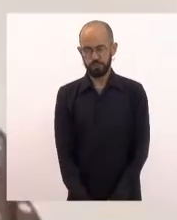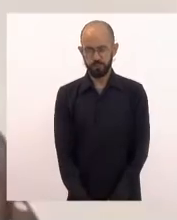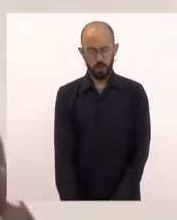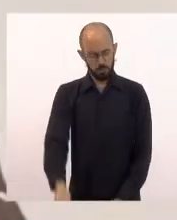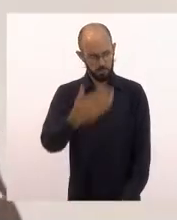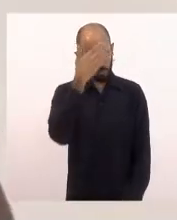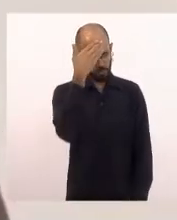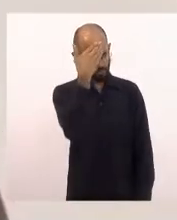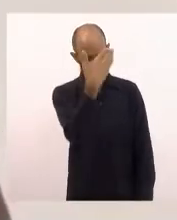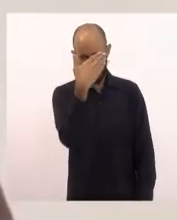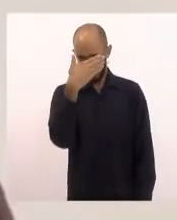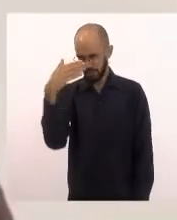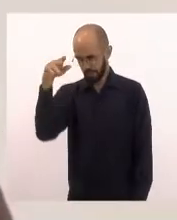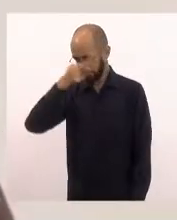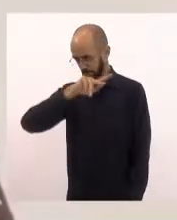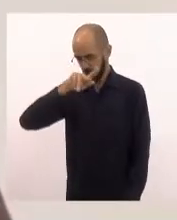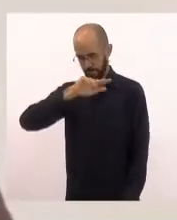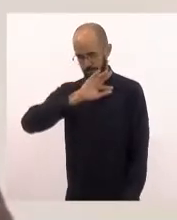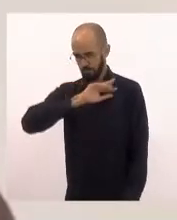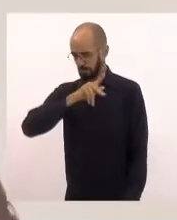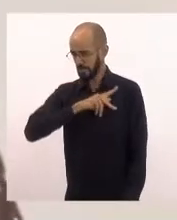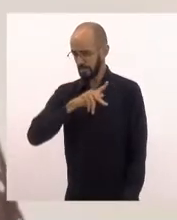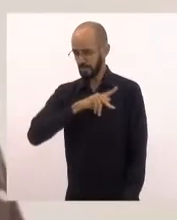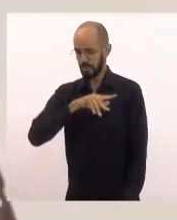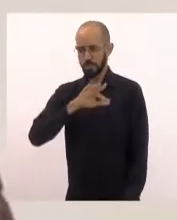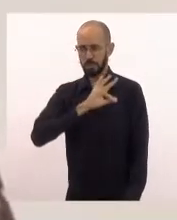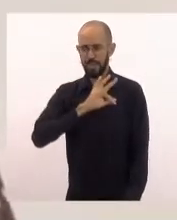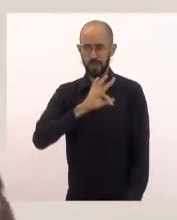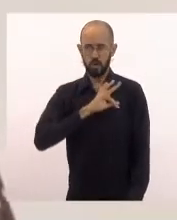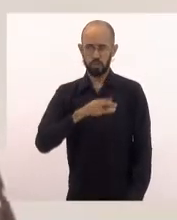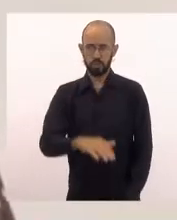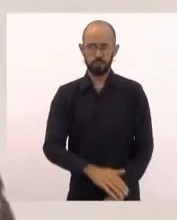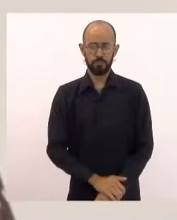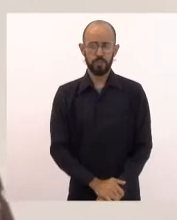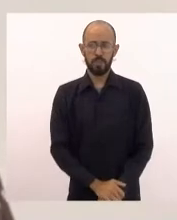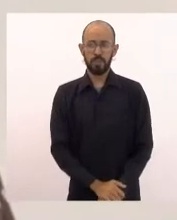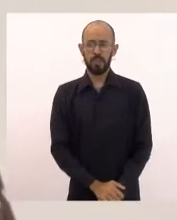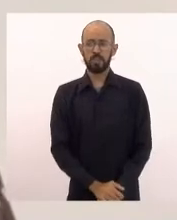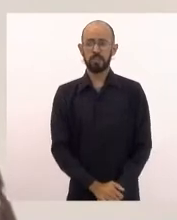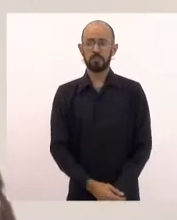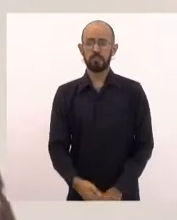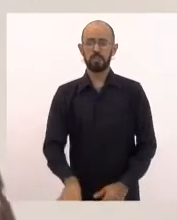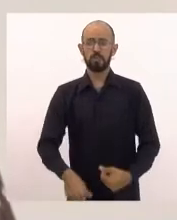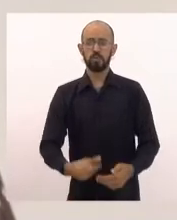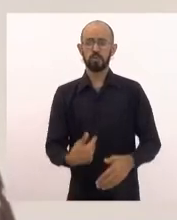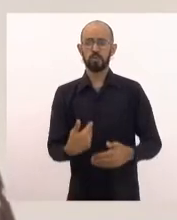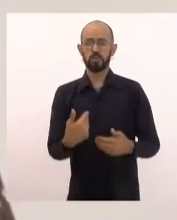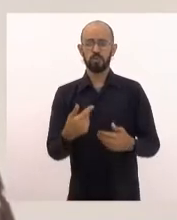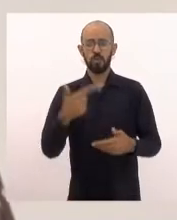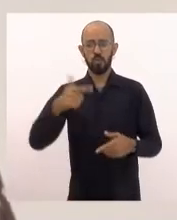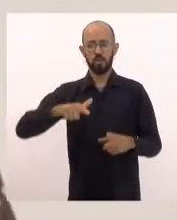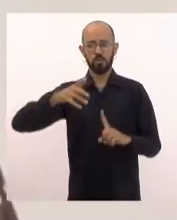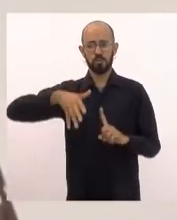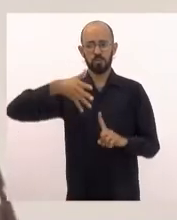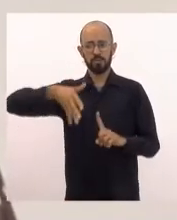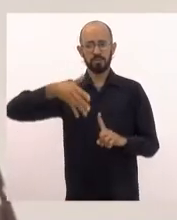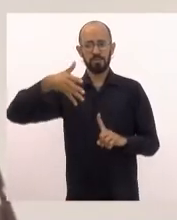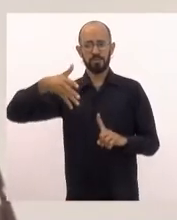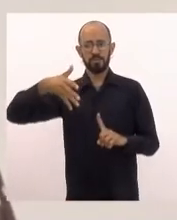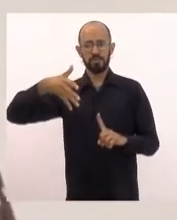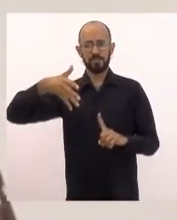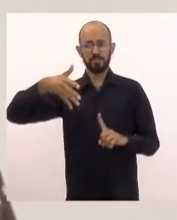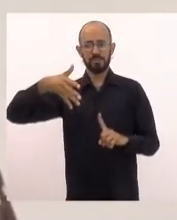Obrigada, presidente. Deputada Marta Rocha, assumindo aqui a presidência e dando continuidade. Próximo orador inscrito é o